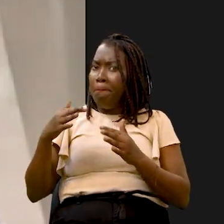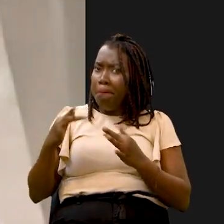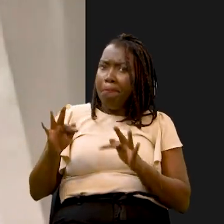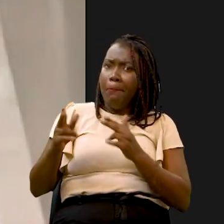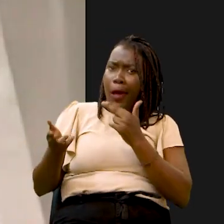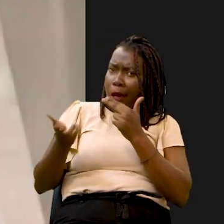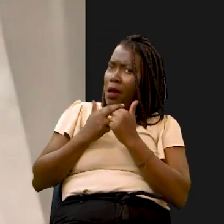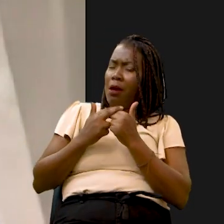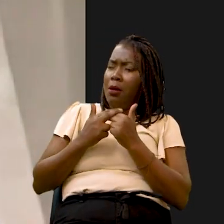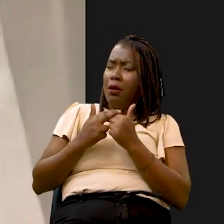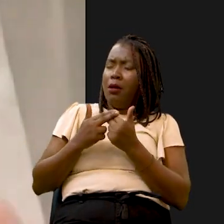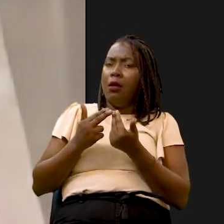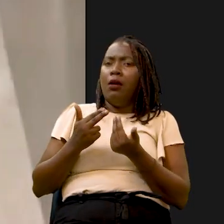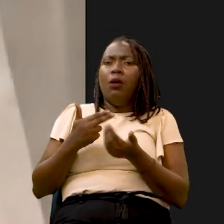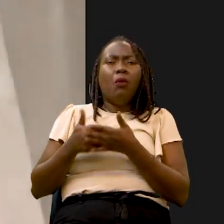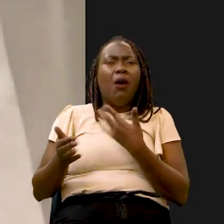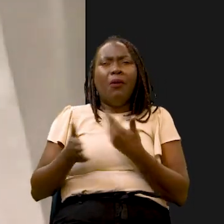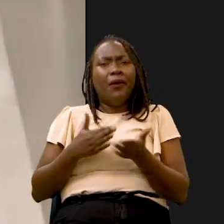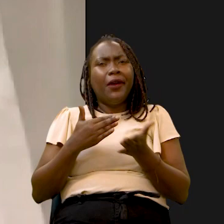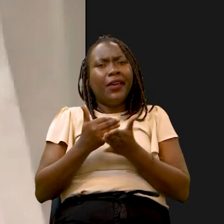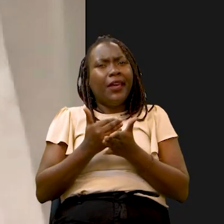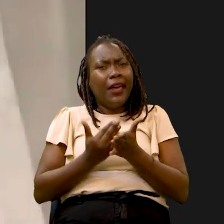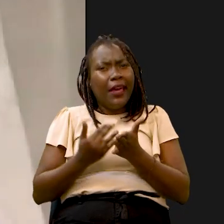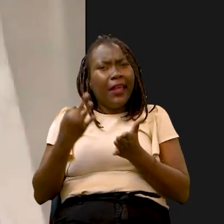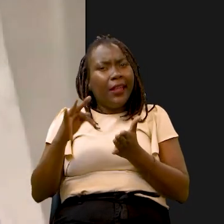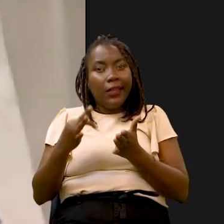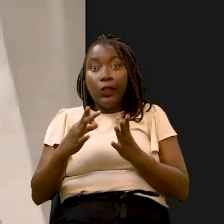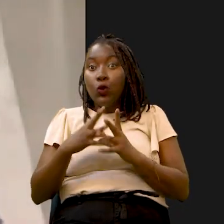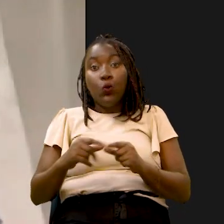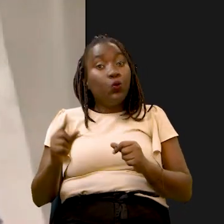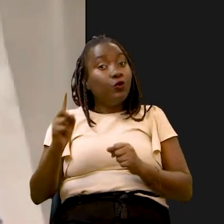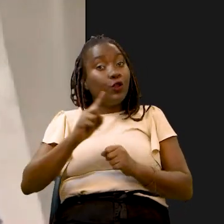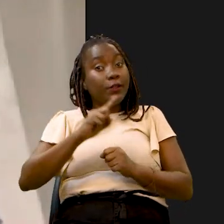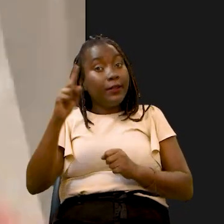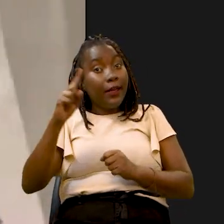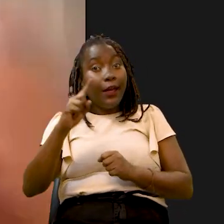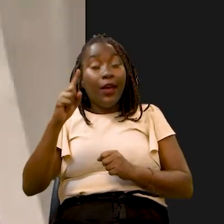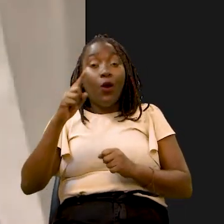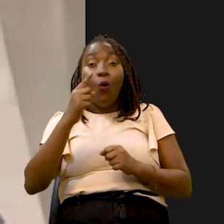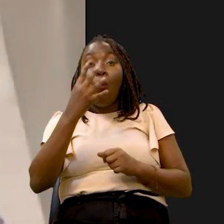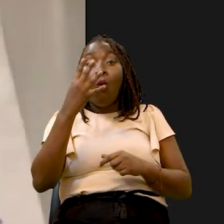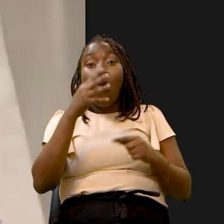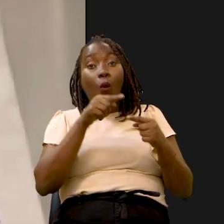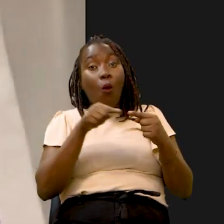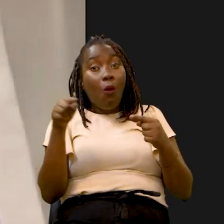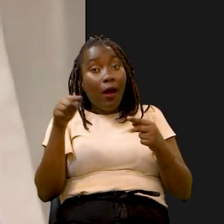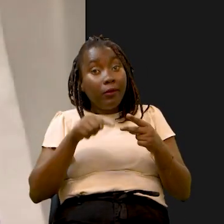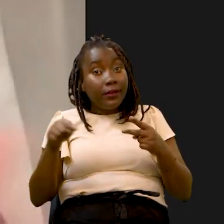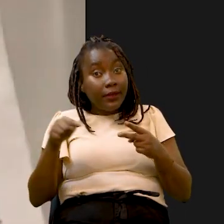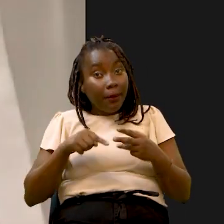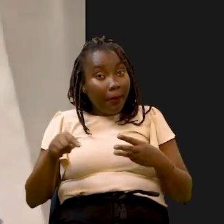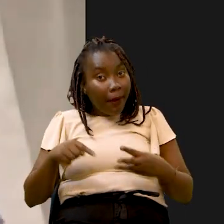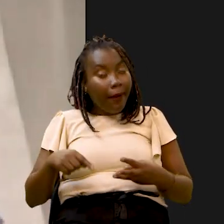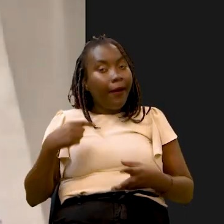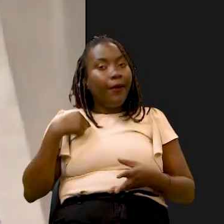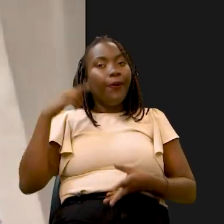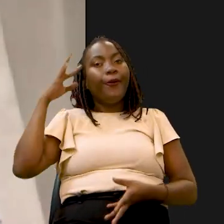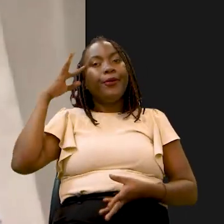resultado de um trauma, de uma batida, de um corte, qualquer lesão de pele que não desaparece